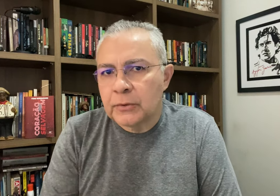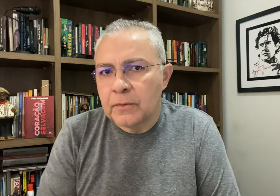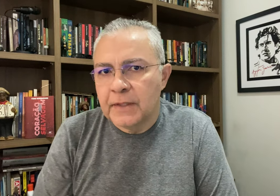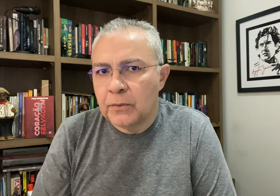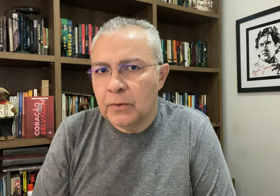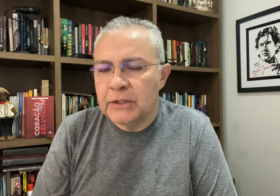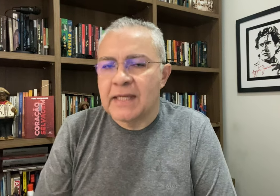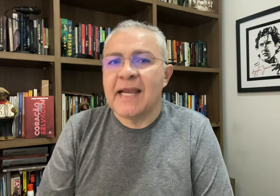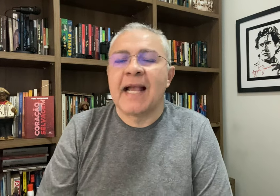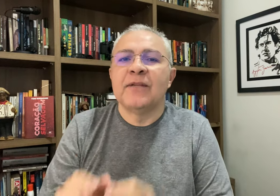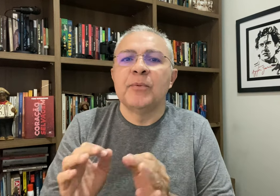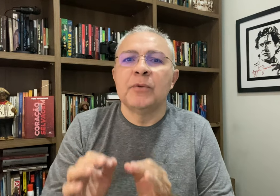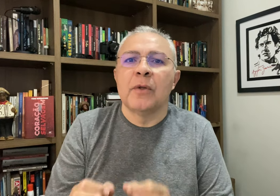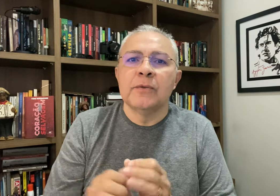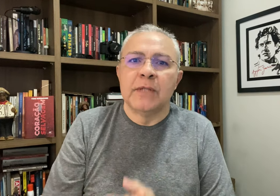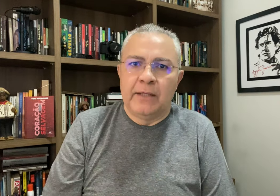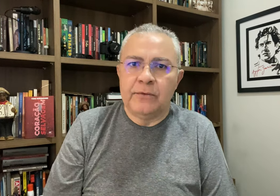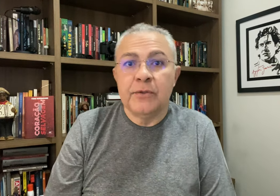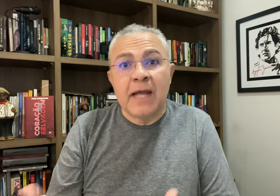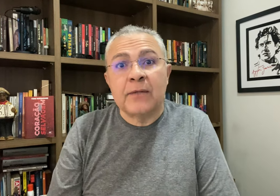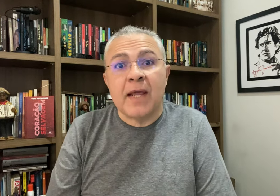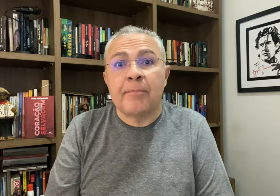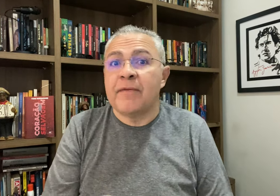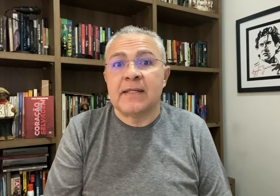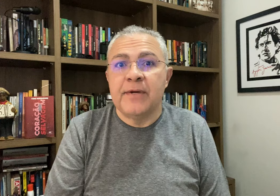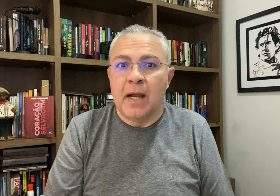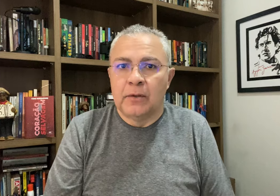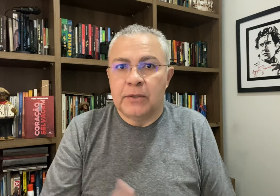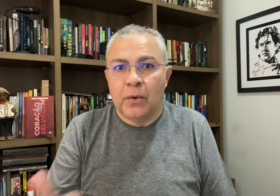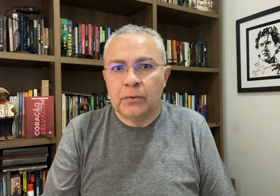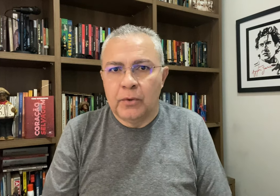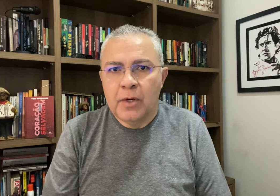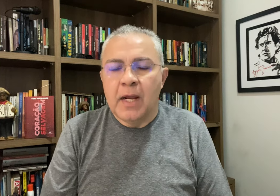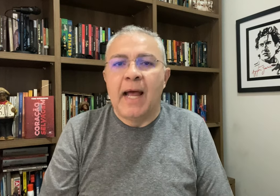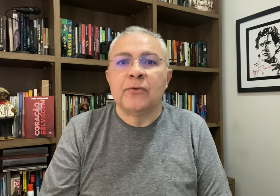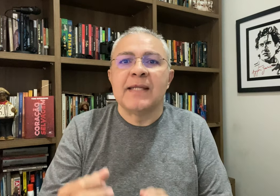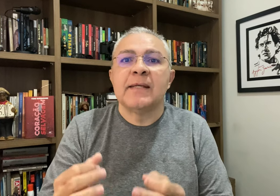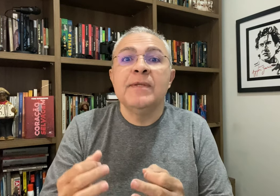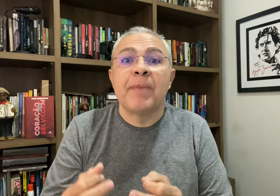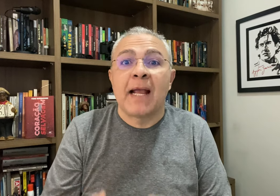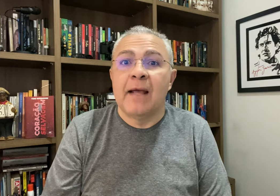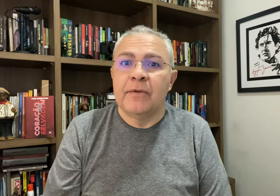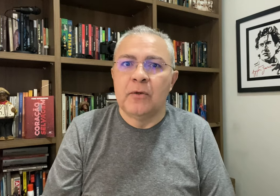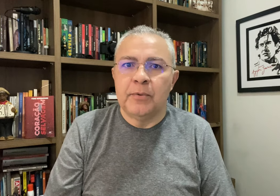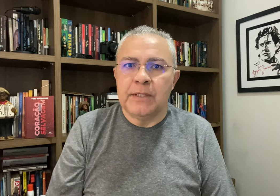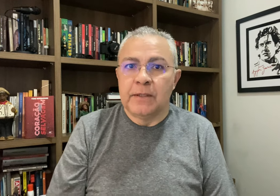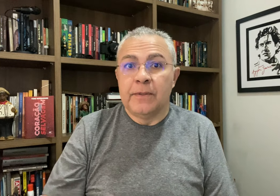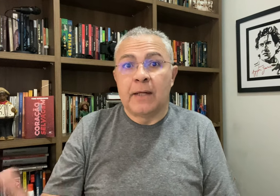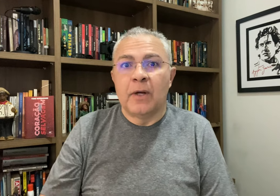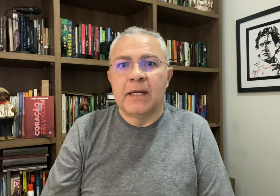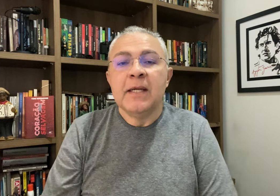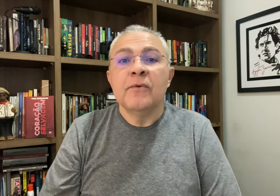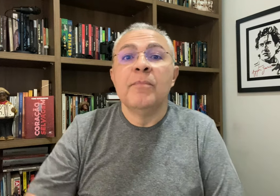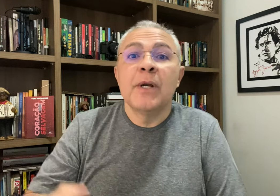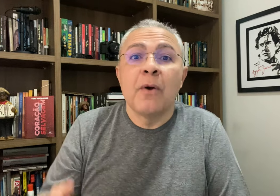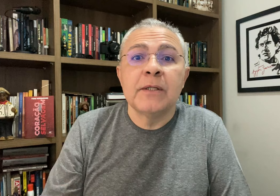O suposto governo Lula está cercado por todos os lados. De um lado, a reprovação em alta, de outro, a atuação implacável da oposição. E